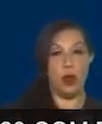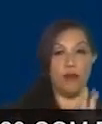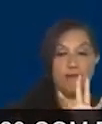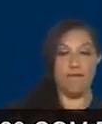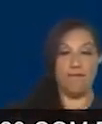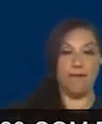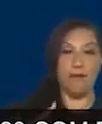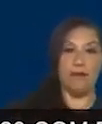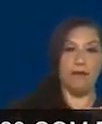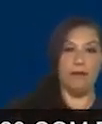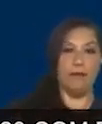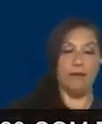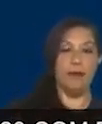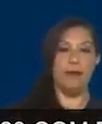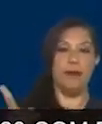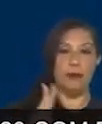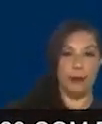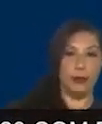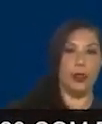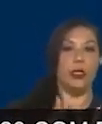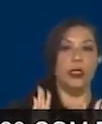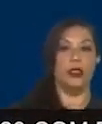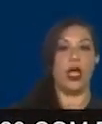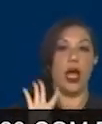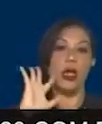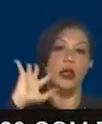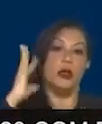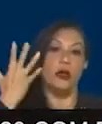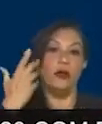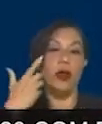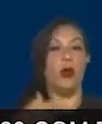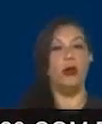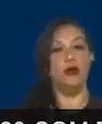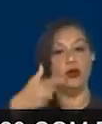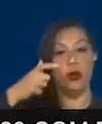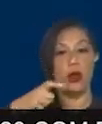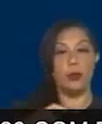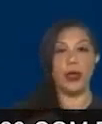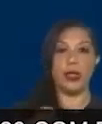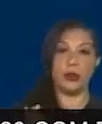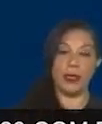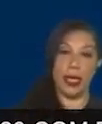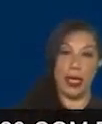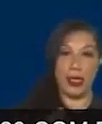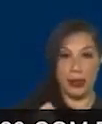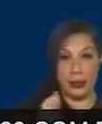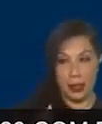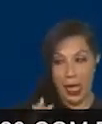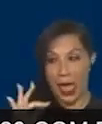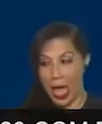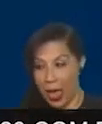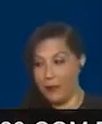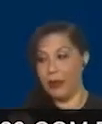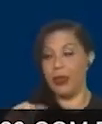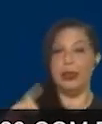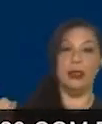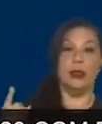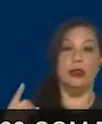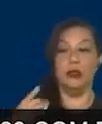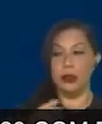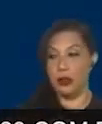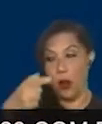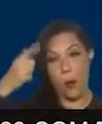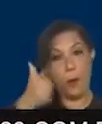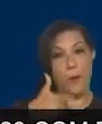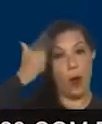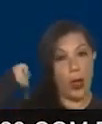busca e apreensão e de prisão após decisão do ministro do Supremo, Alexandre de Moraes. O ex-deputado federal descumpriu